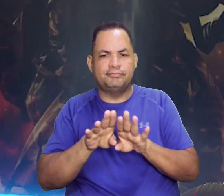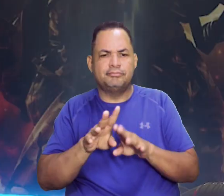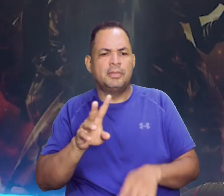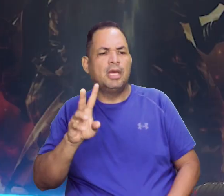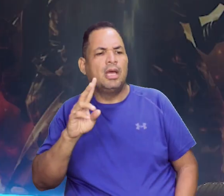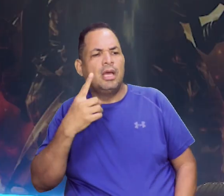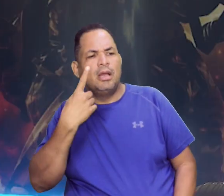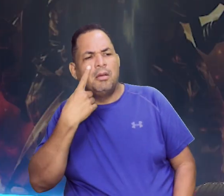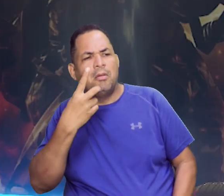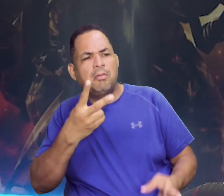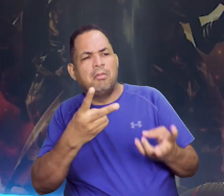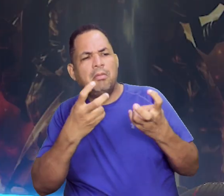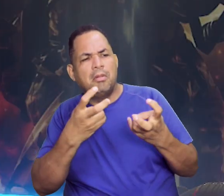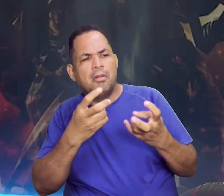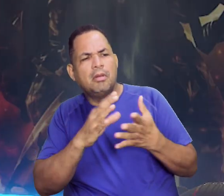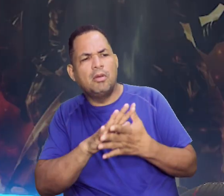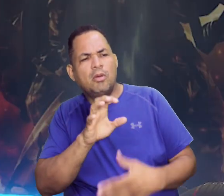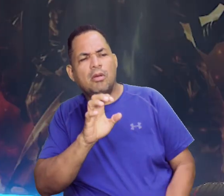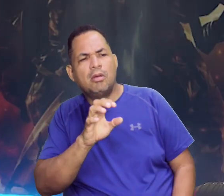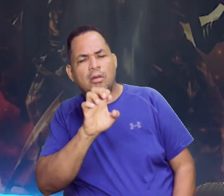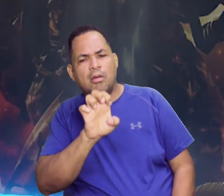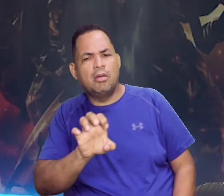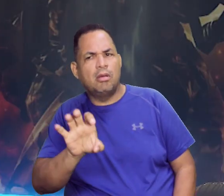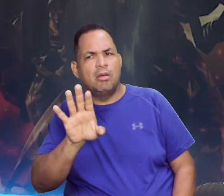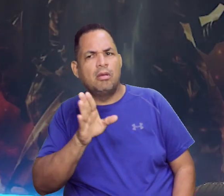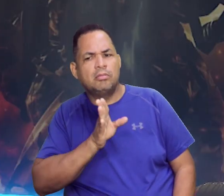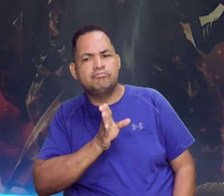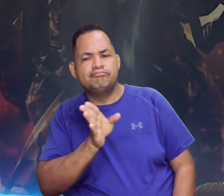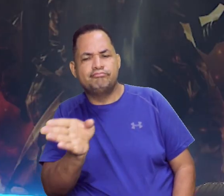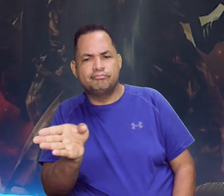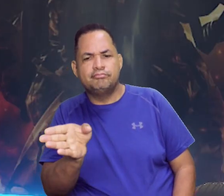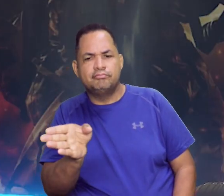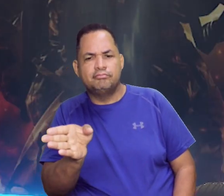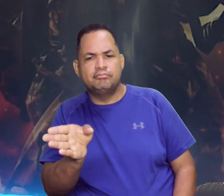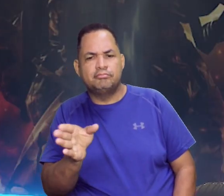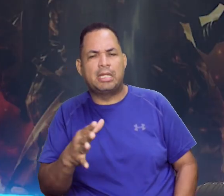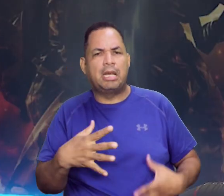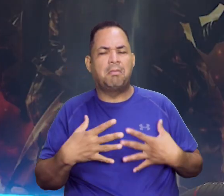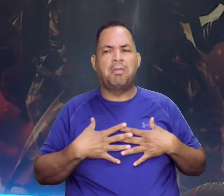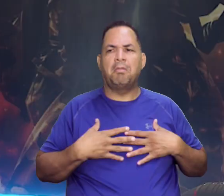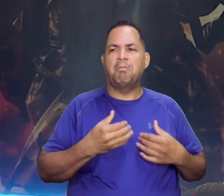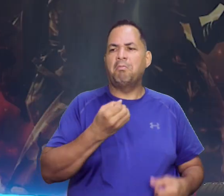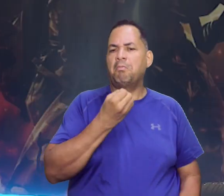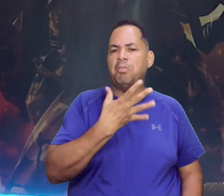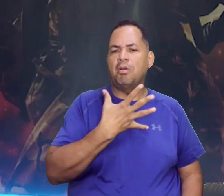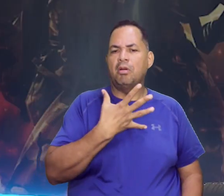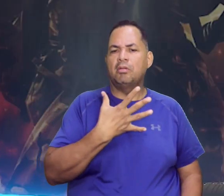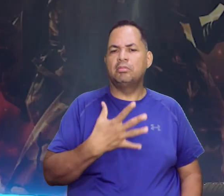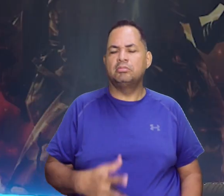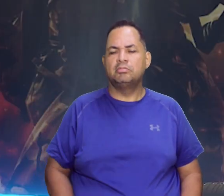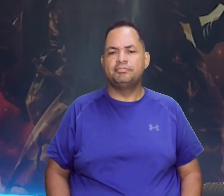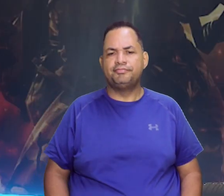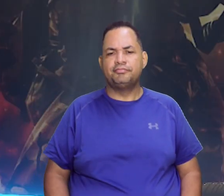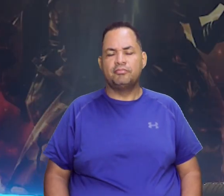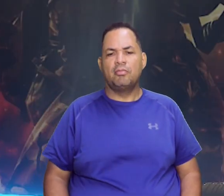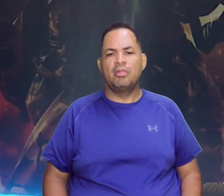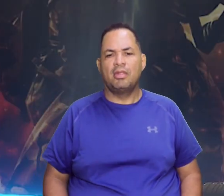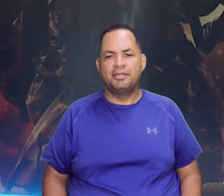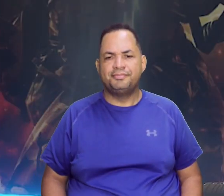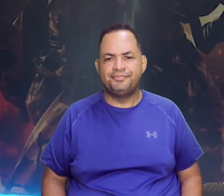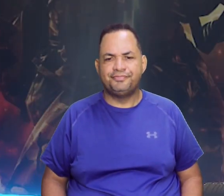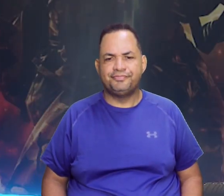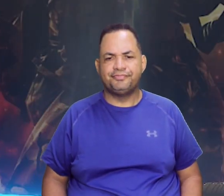europeu chegar, invadir e dominá-los e ficaram de boa, ficaram sem fazer absolutamente nada, de